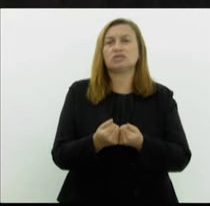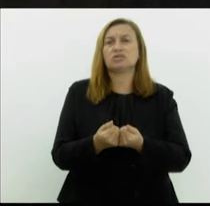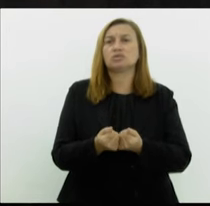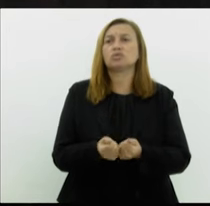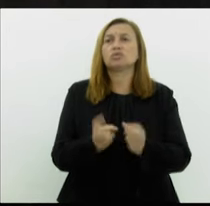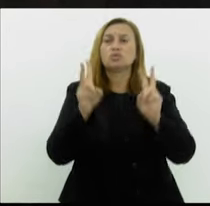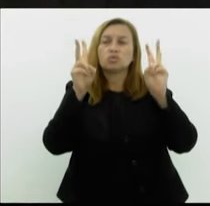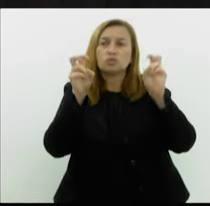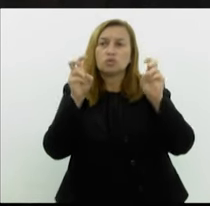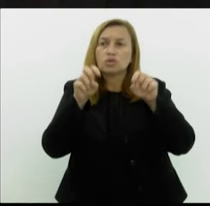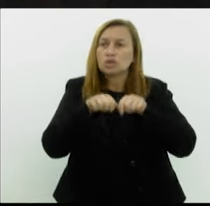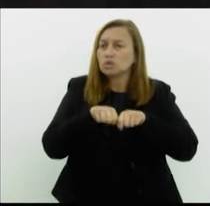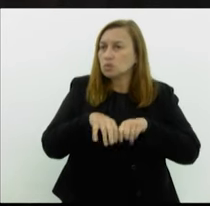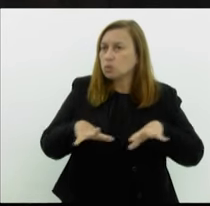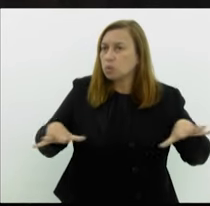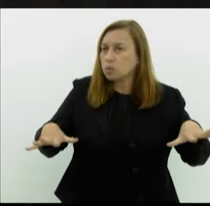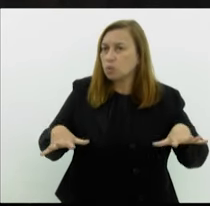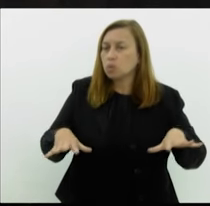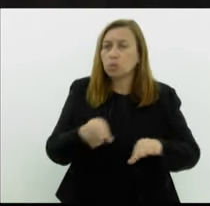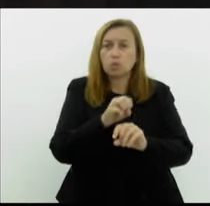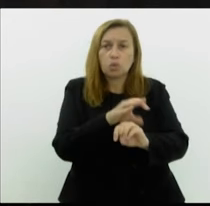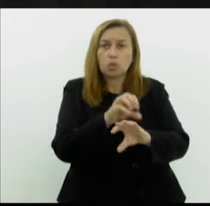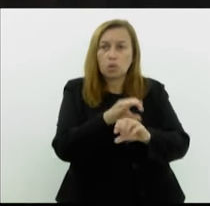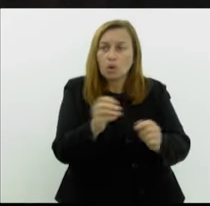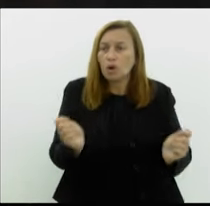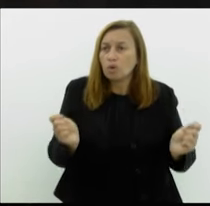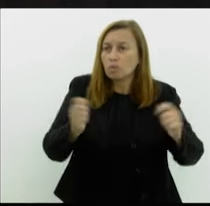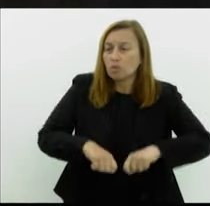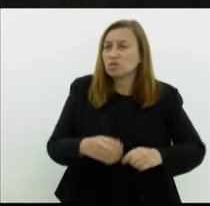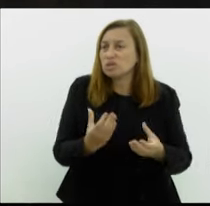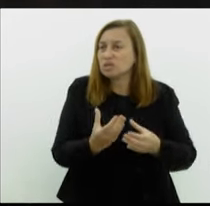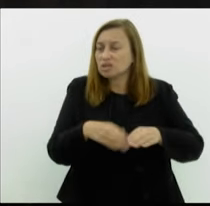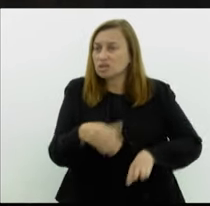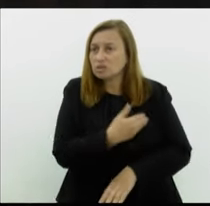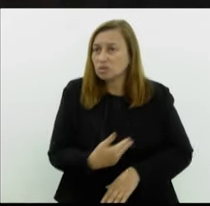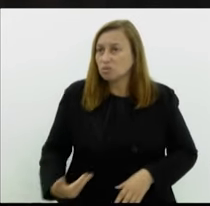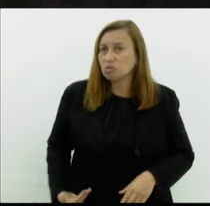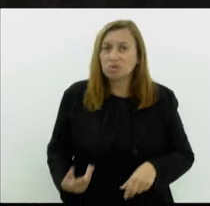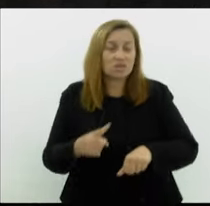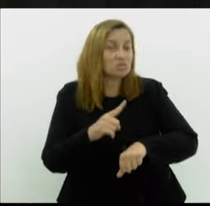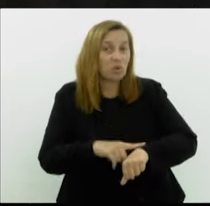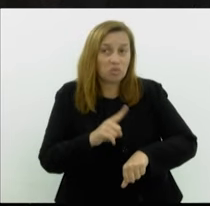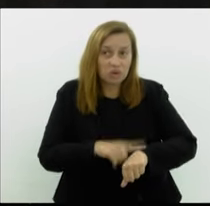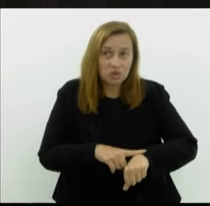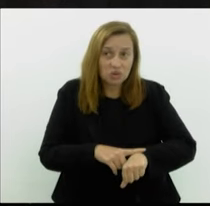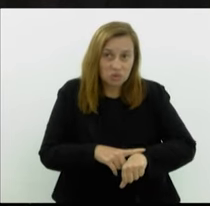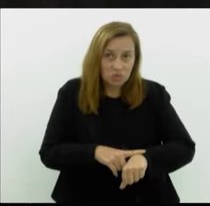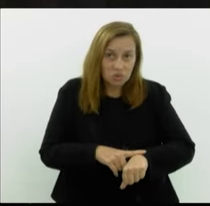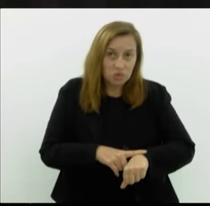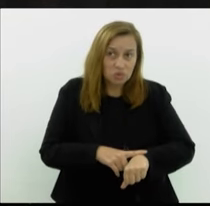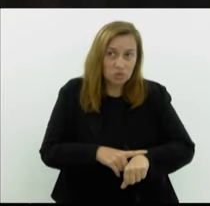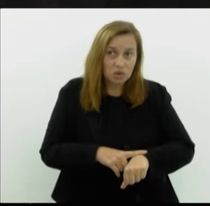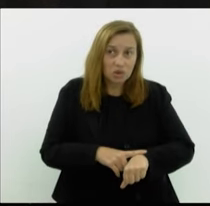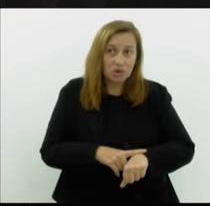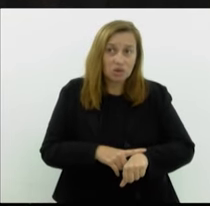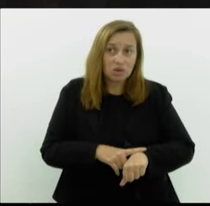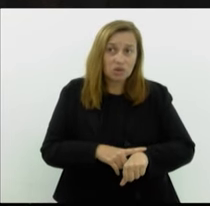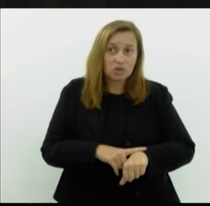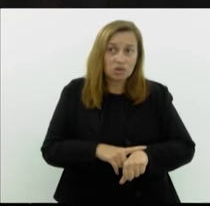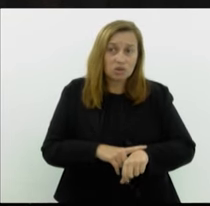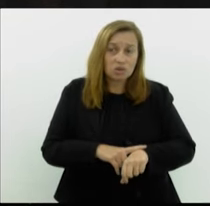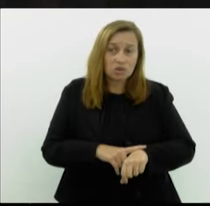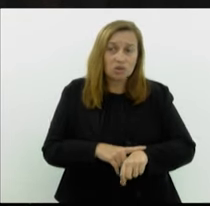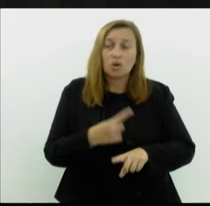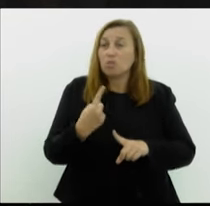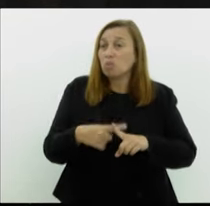à expansão da educação, a possibilidade de realizar o concurso público nesse momento, o enfrentamento que essa casa tem que ter,